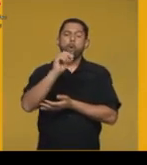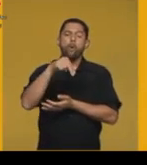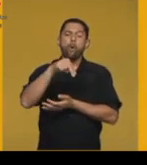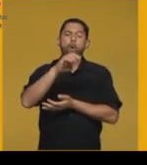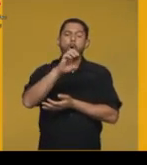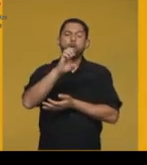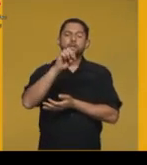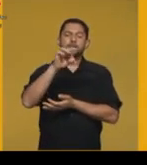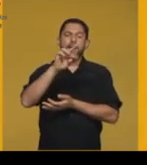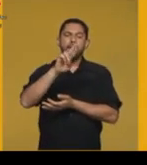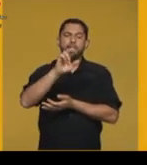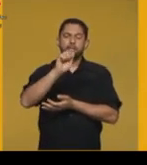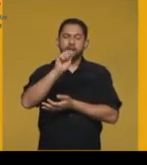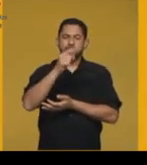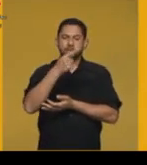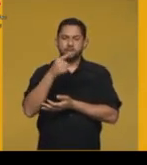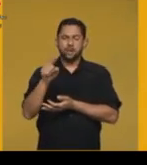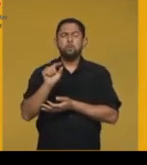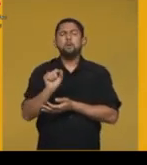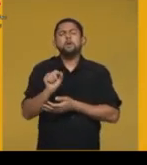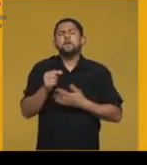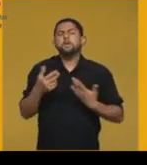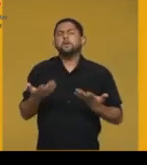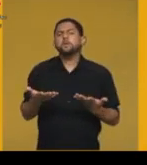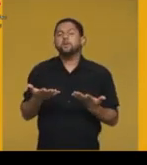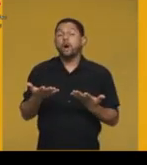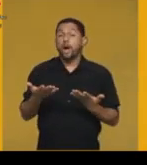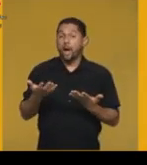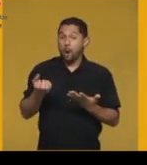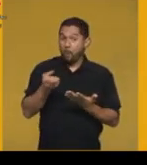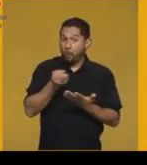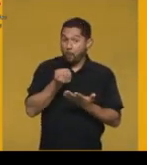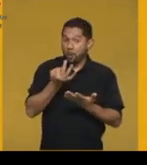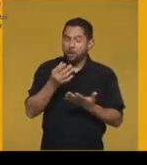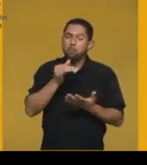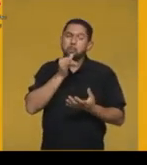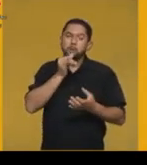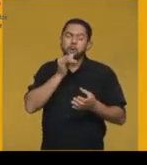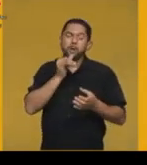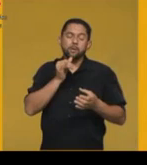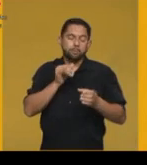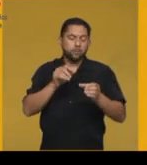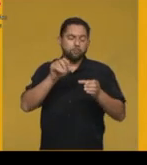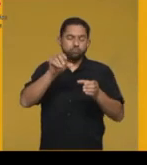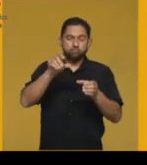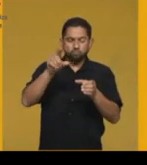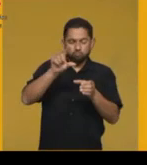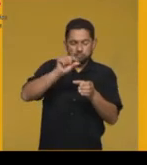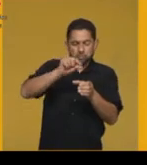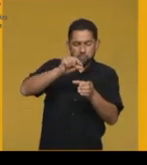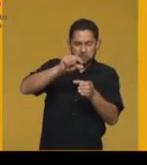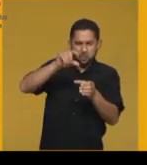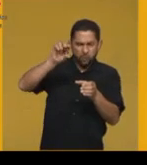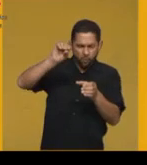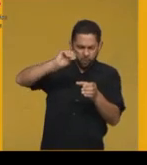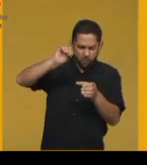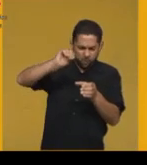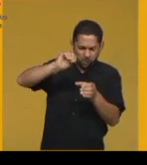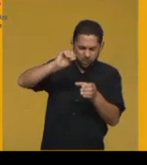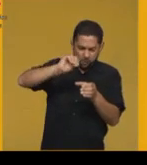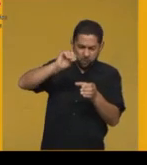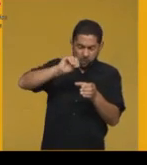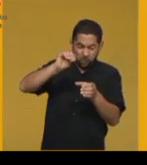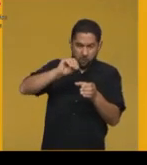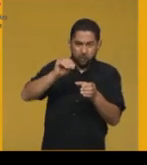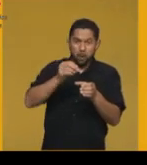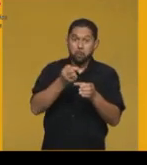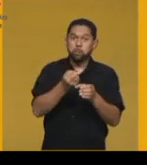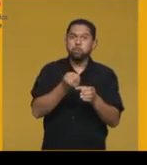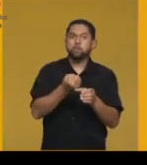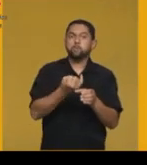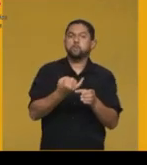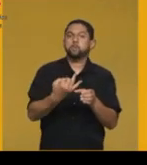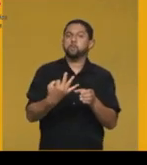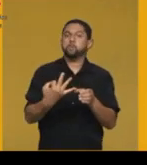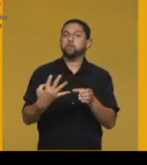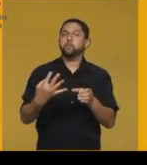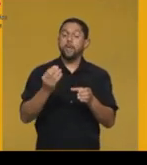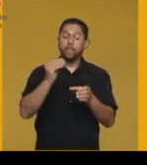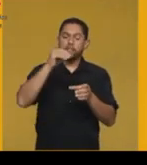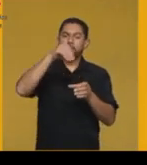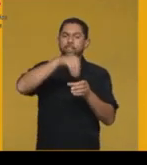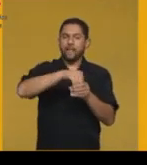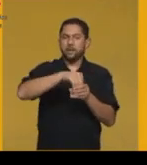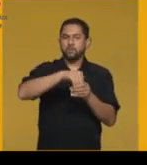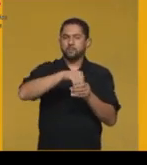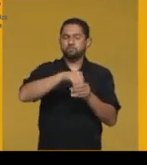é a relação da quantidade de soluto na quantidade de solvente dentro daquela solução. E